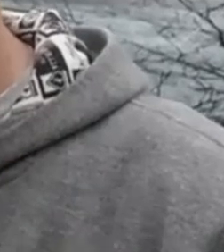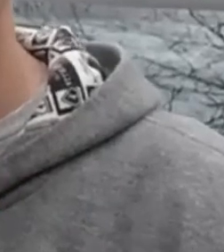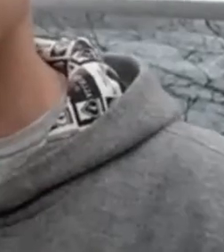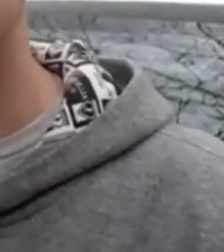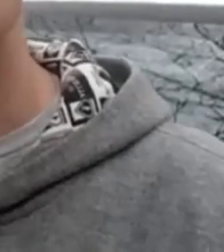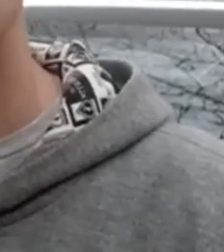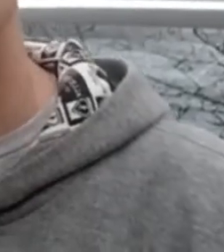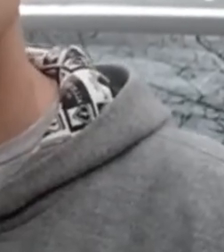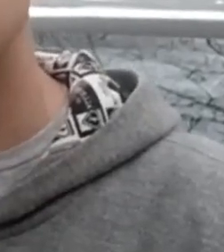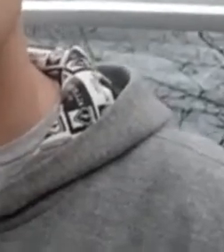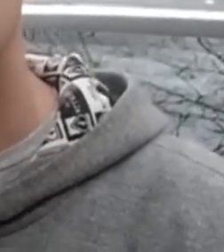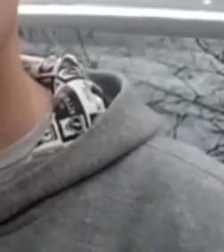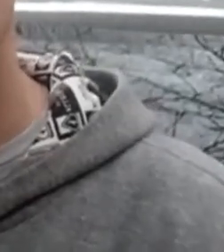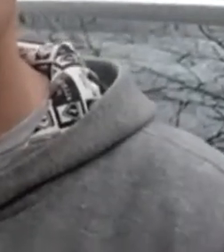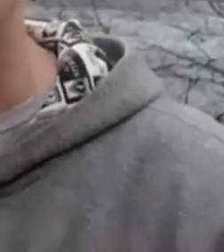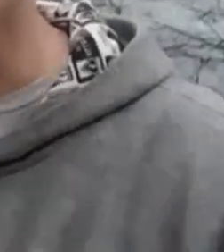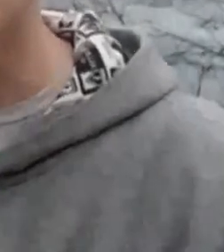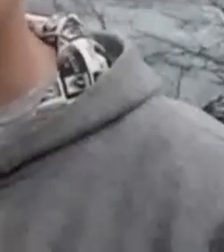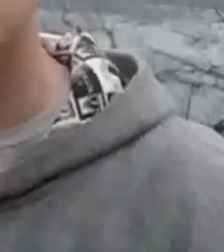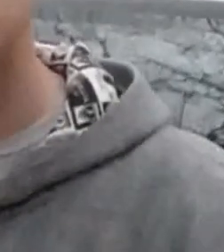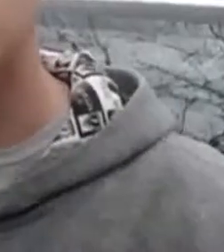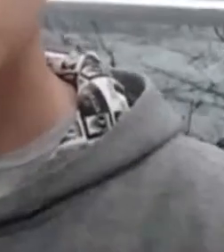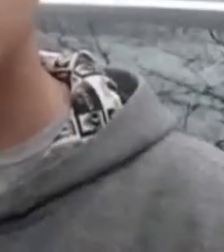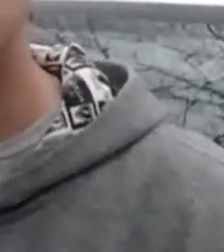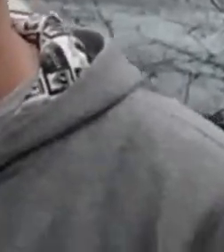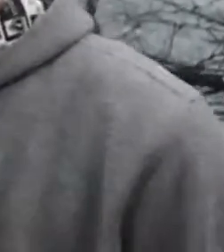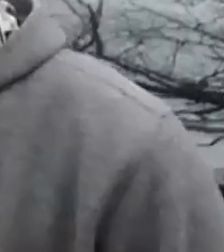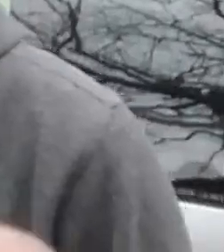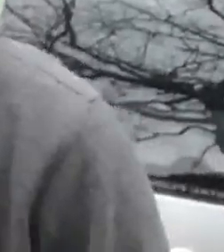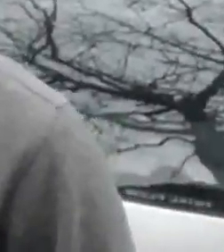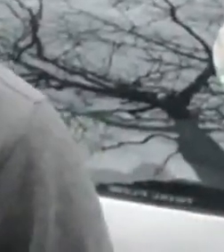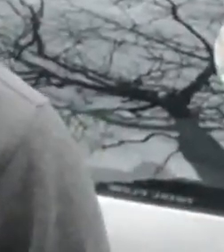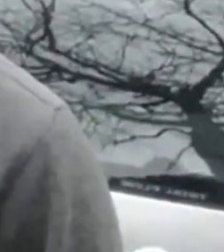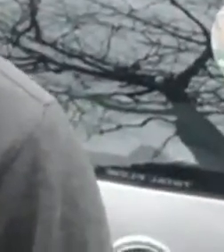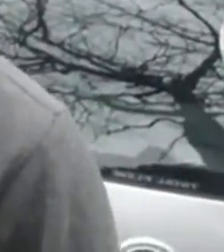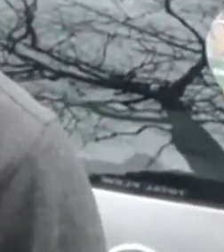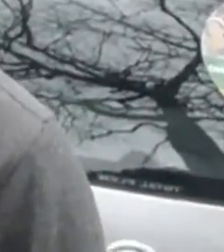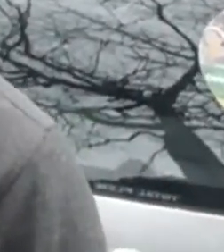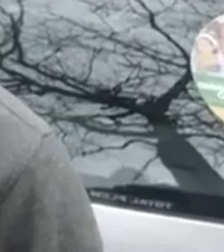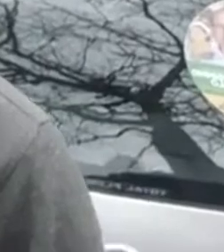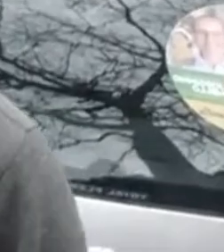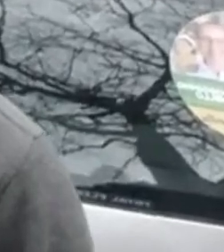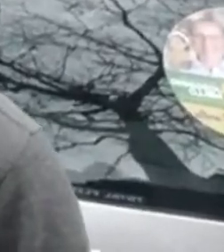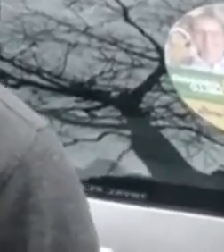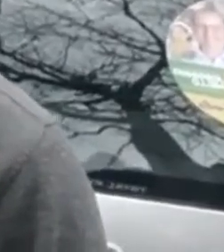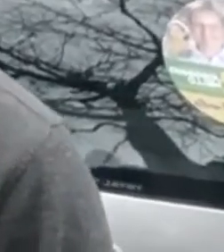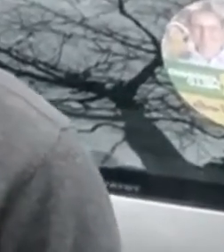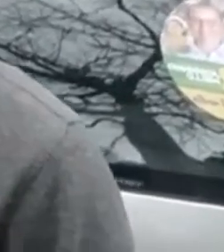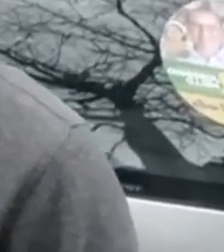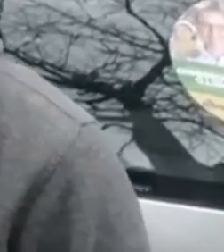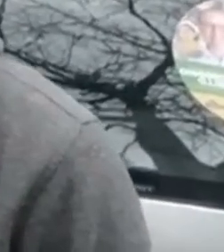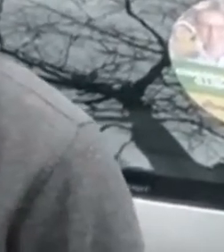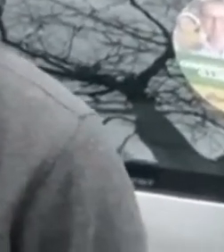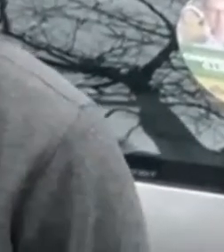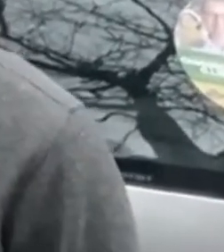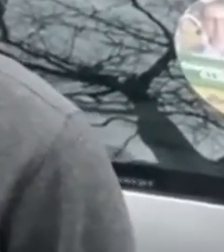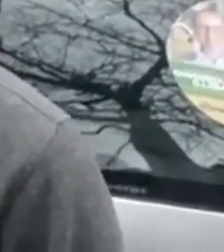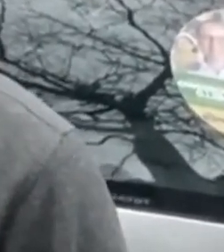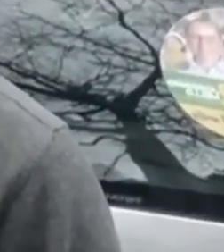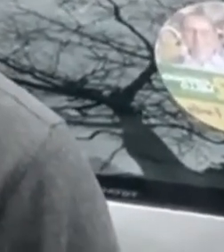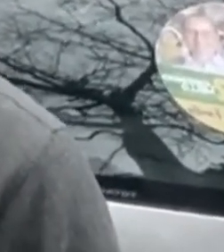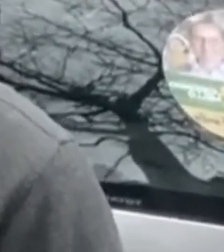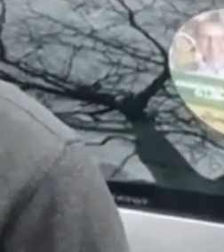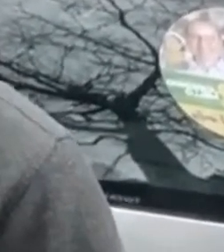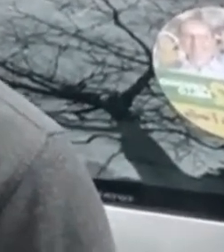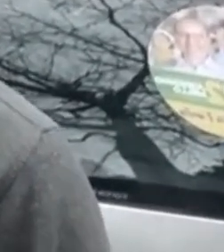Zimmermann. Então, eu espero que esse vídeo chegue até vocês, deputados, e tomem a devida